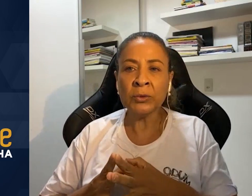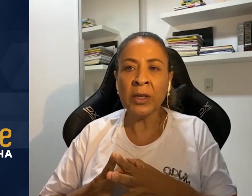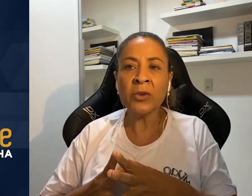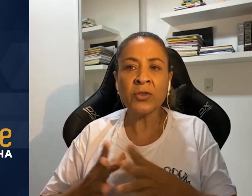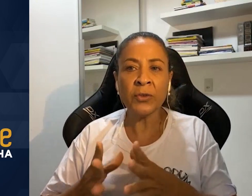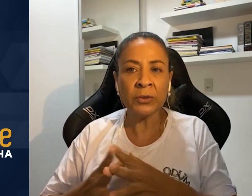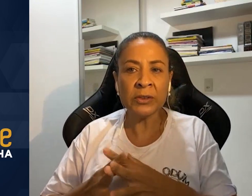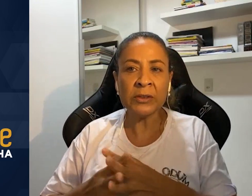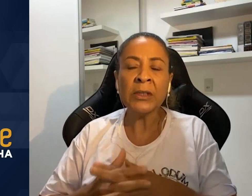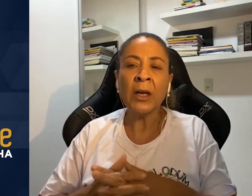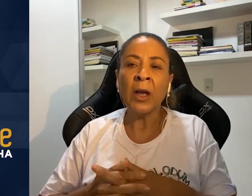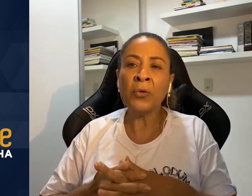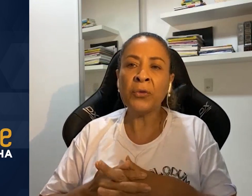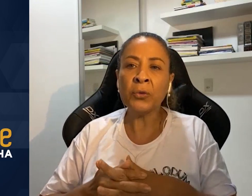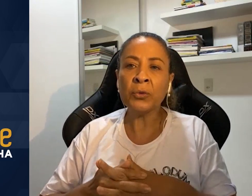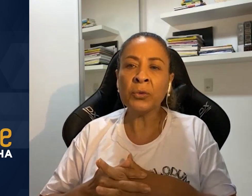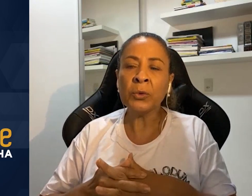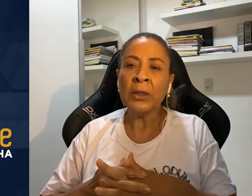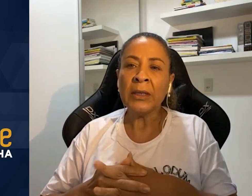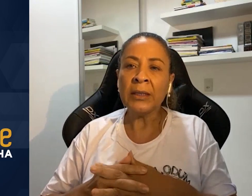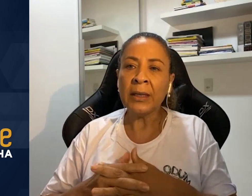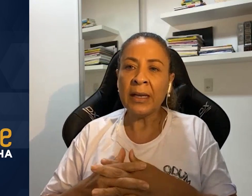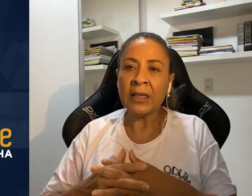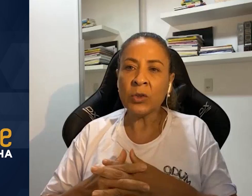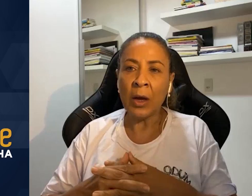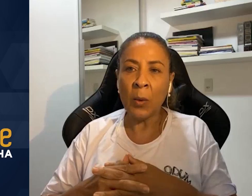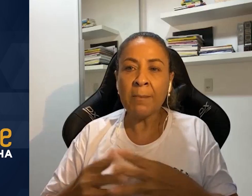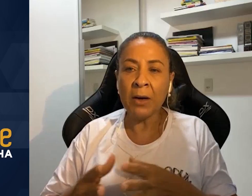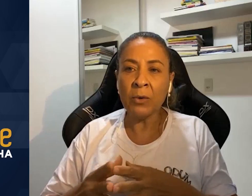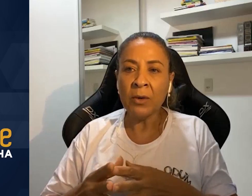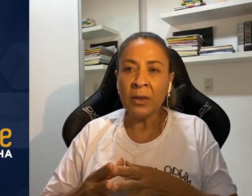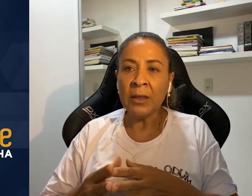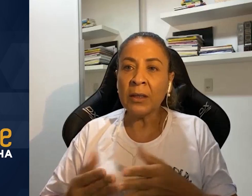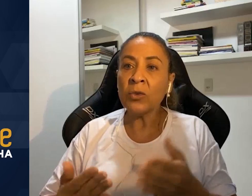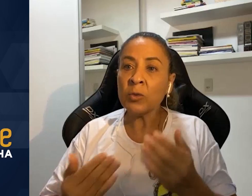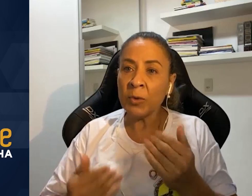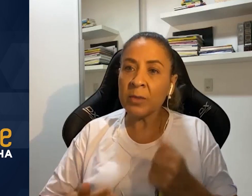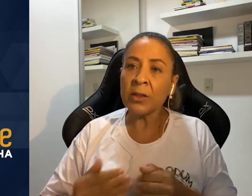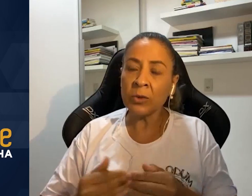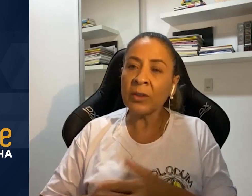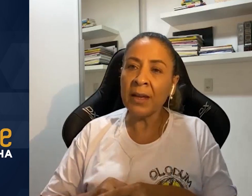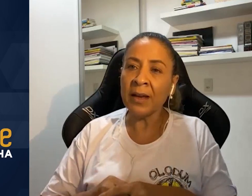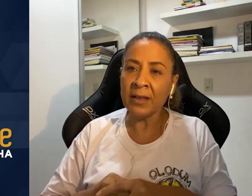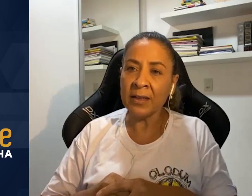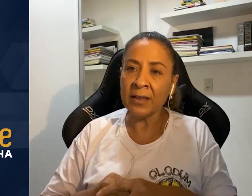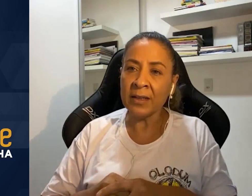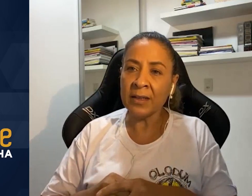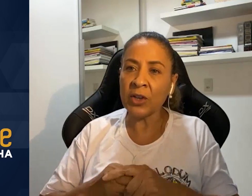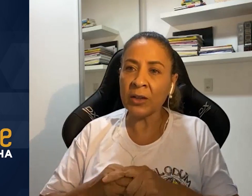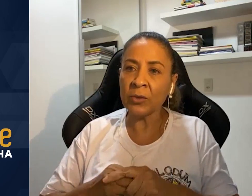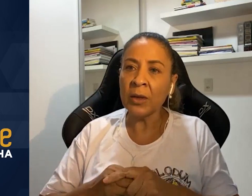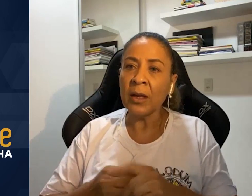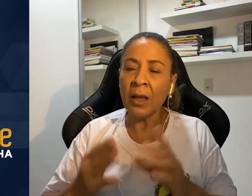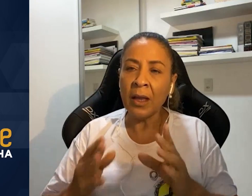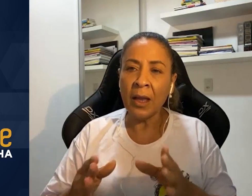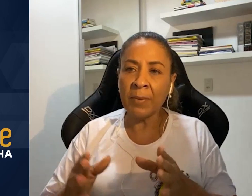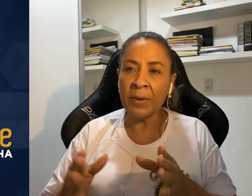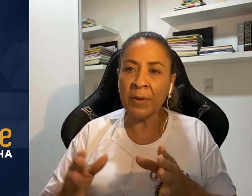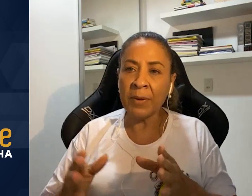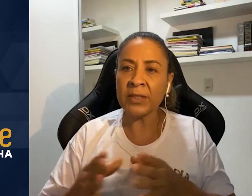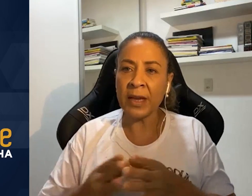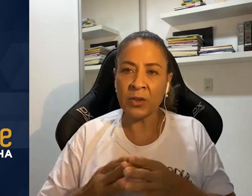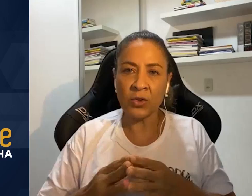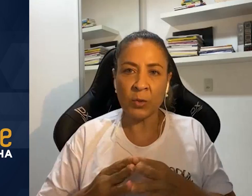com fundo, Rios Fund, é um fundo internacional alemão, que nos possibilitou também realizar um projeto